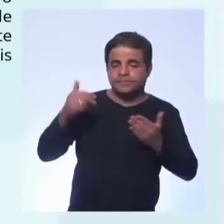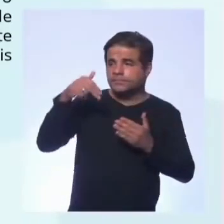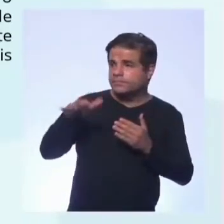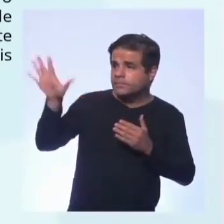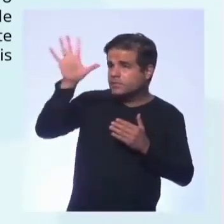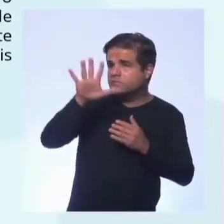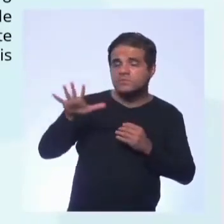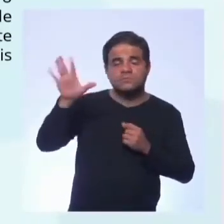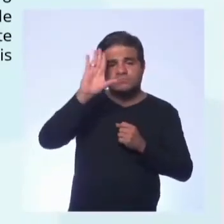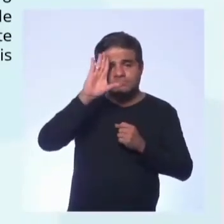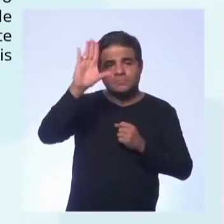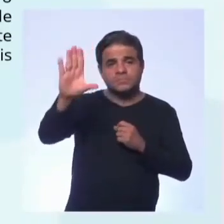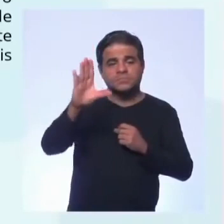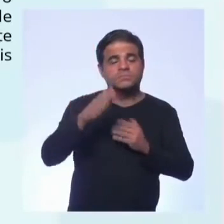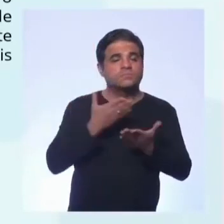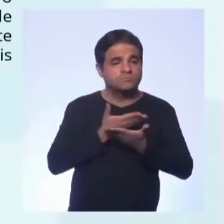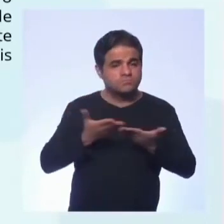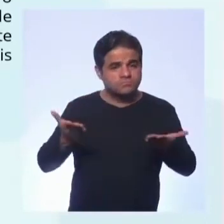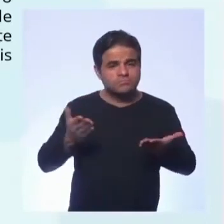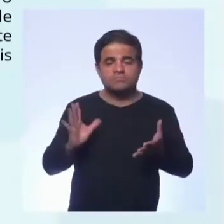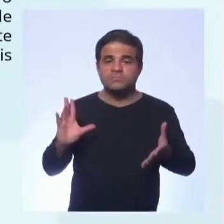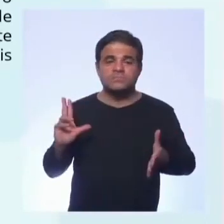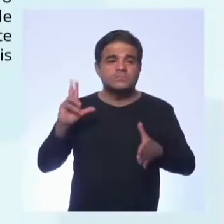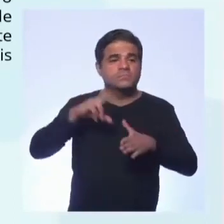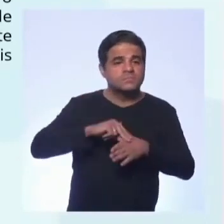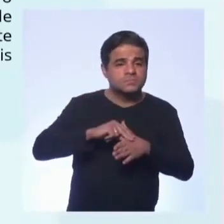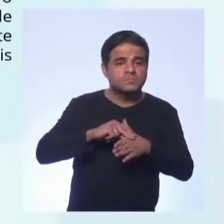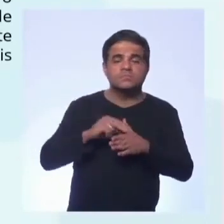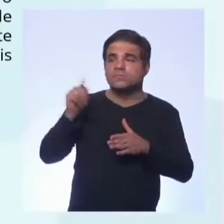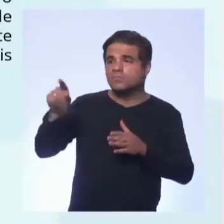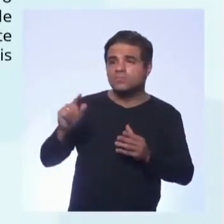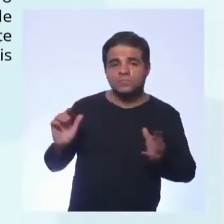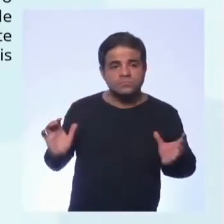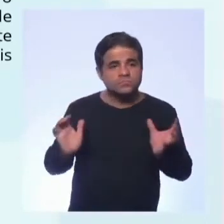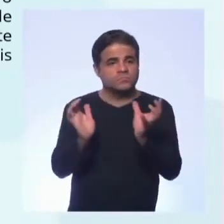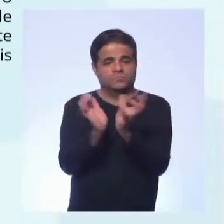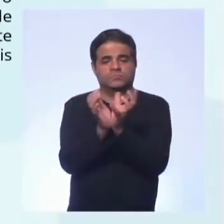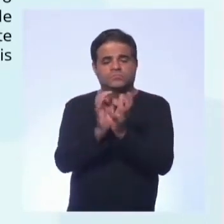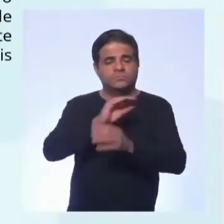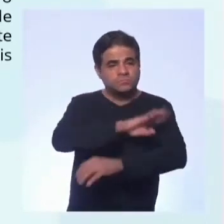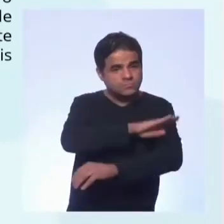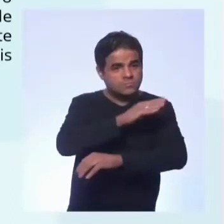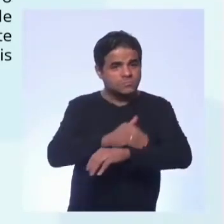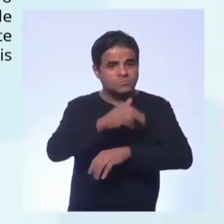nacional, principalmente anexando aqui Montenegro